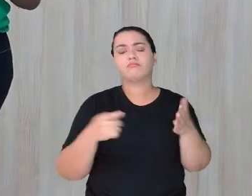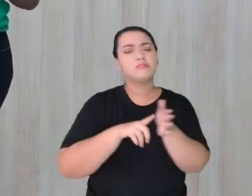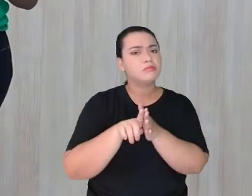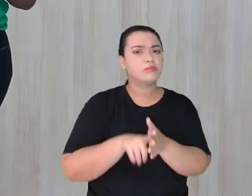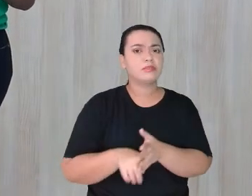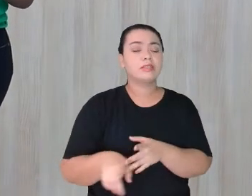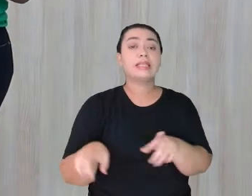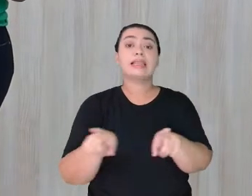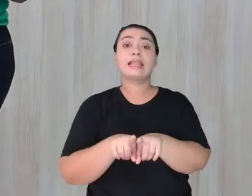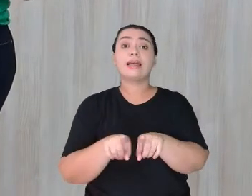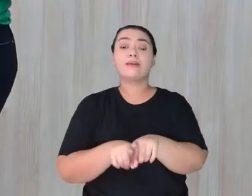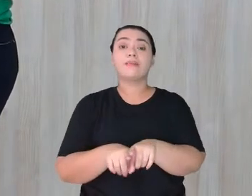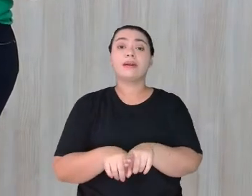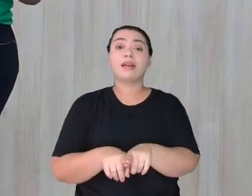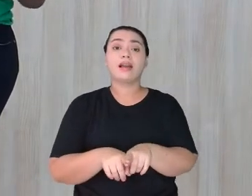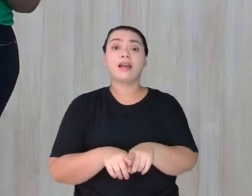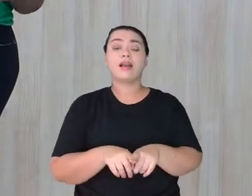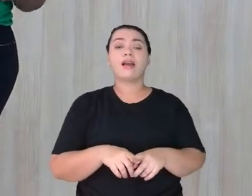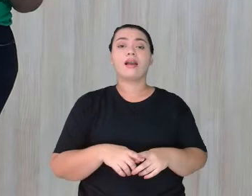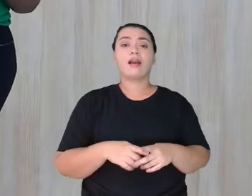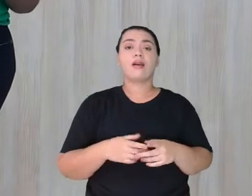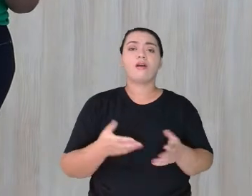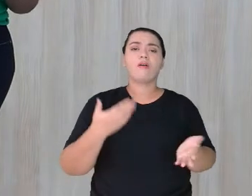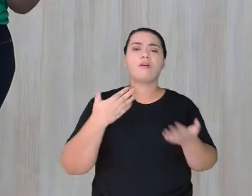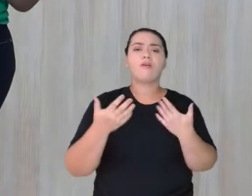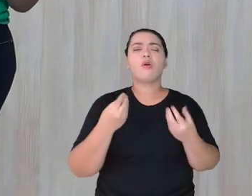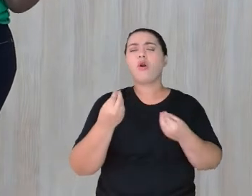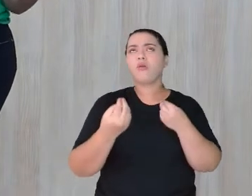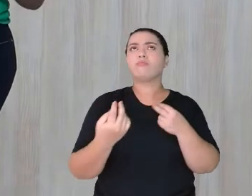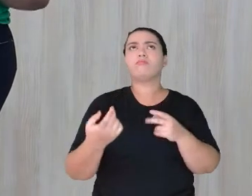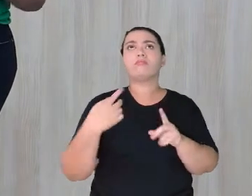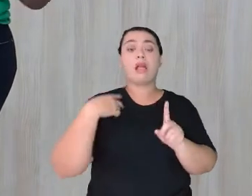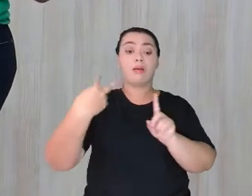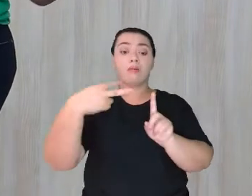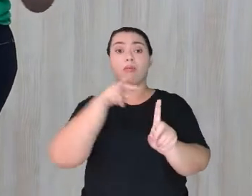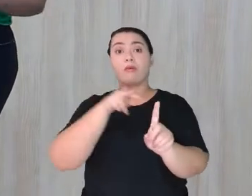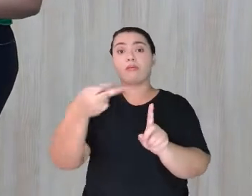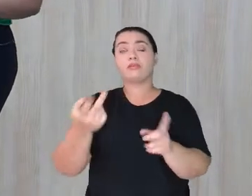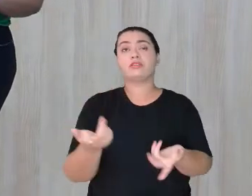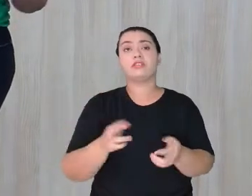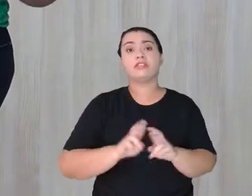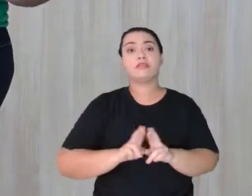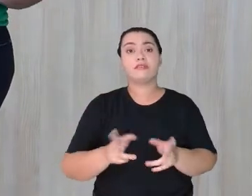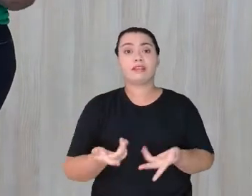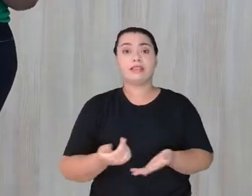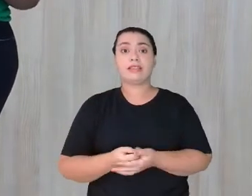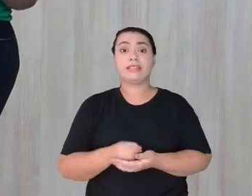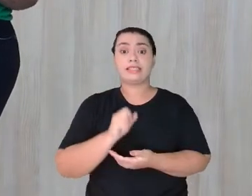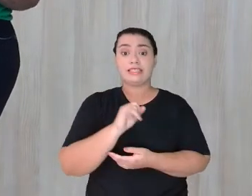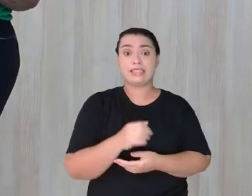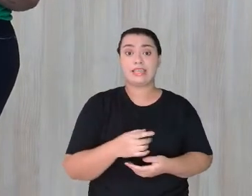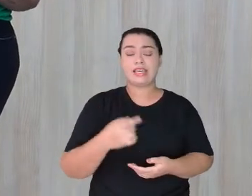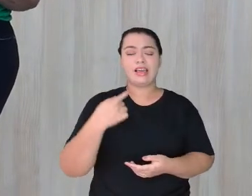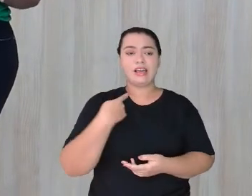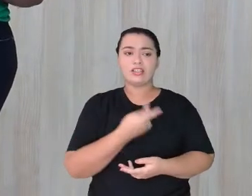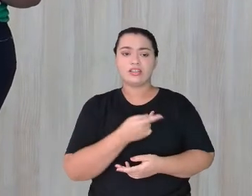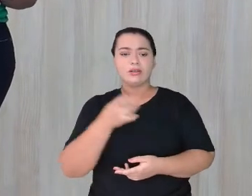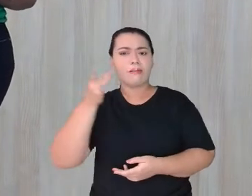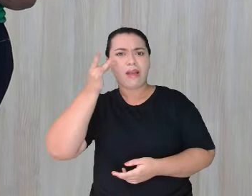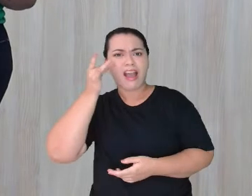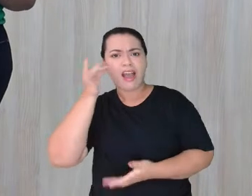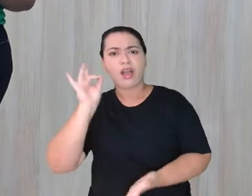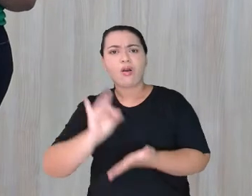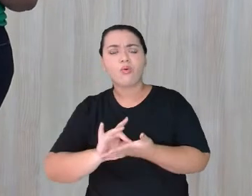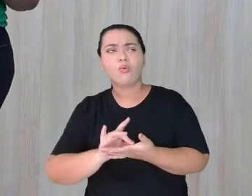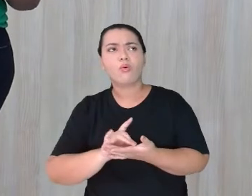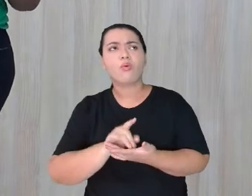para também contrapor pontos de vista. Então, por exemplo, se eu, Adriana e Gisela, a gente presenciou o mesmo fato, é óbvio